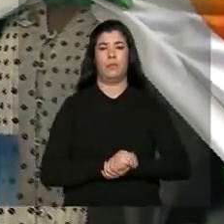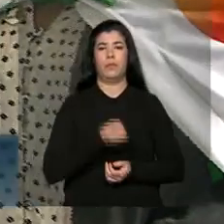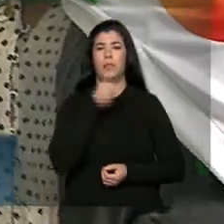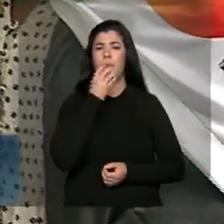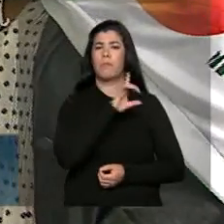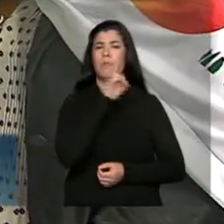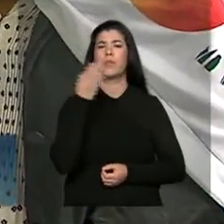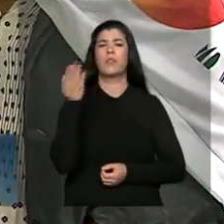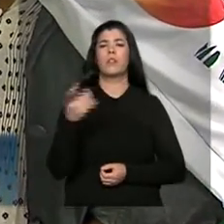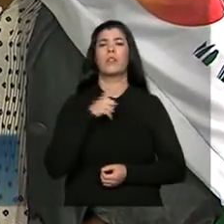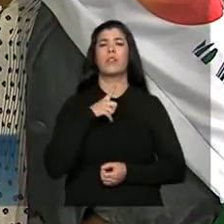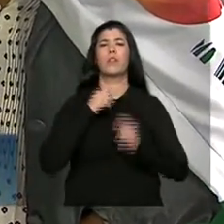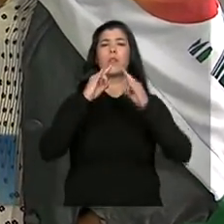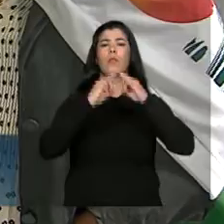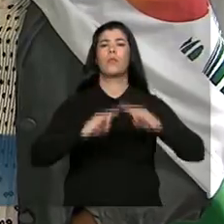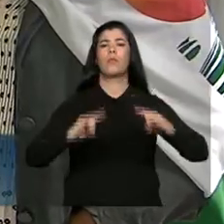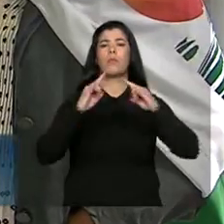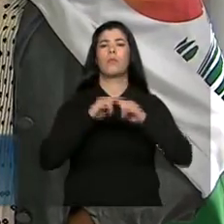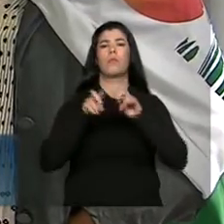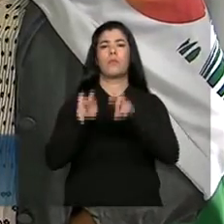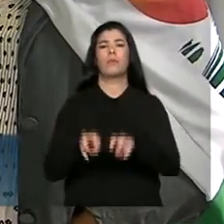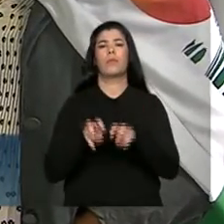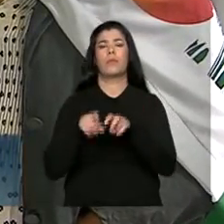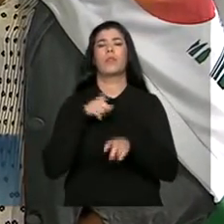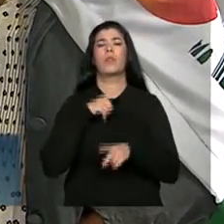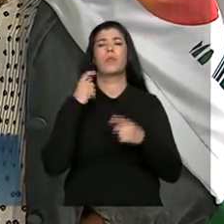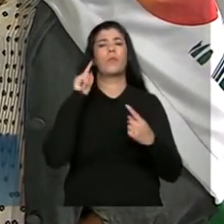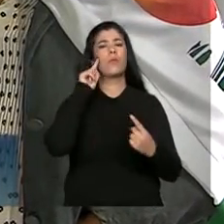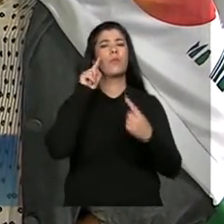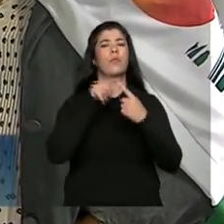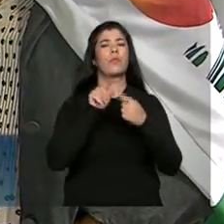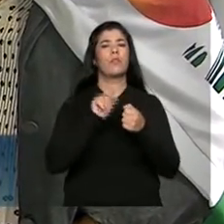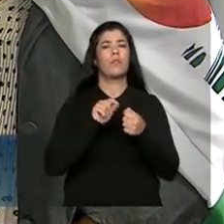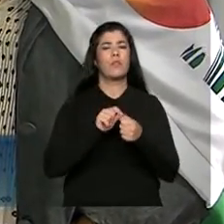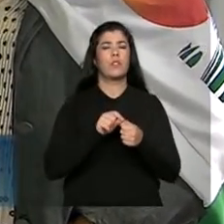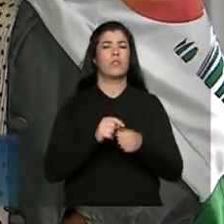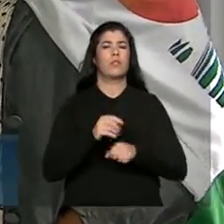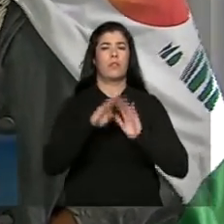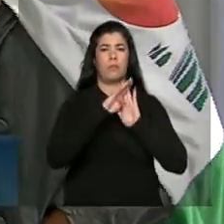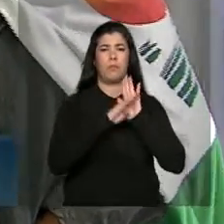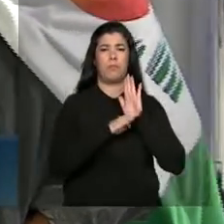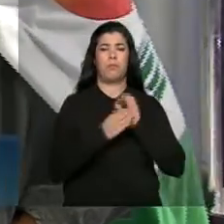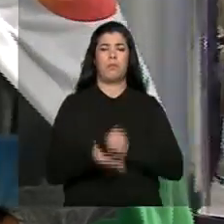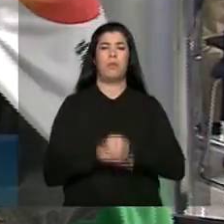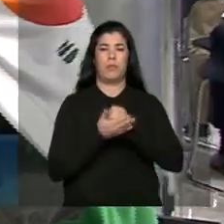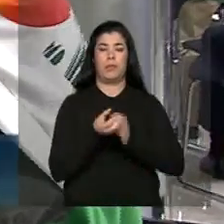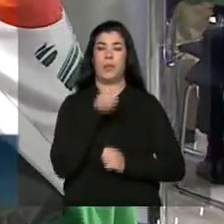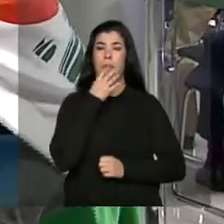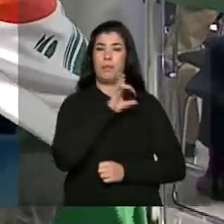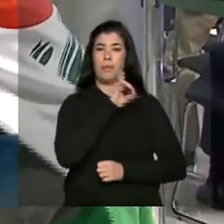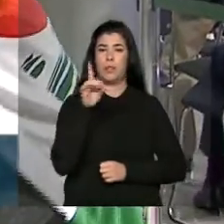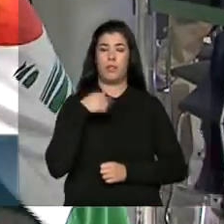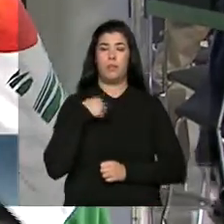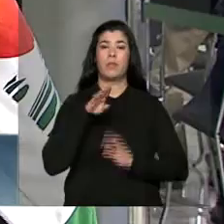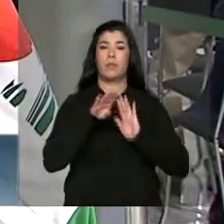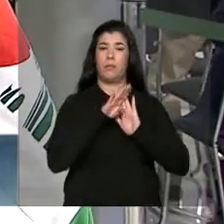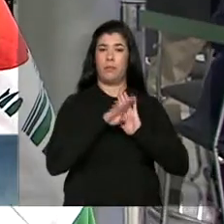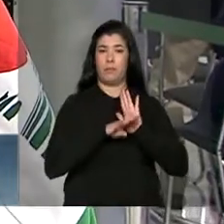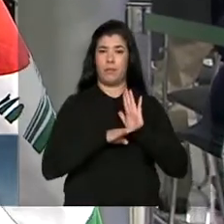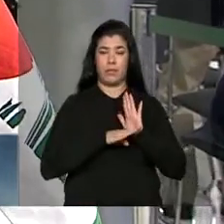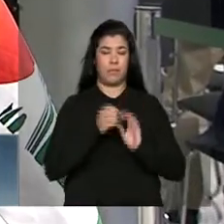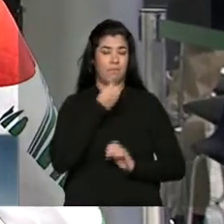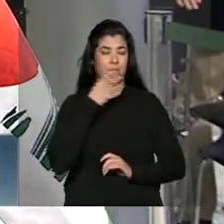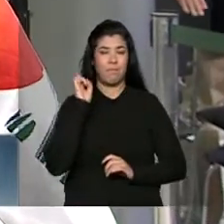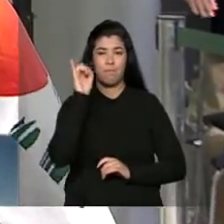no assentamento, o que vocês pretendem fazer tendo acesso a esses novos programas? Bom dia. Esse programa é de